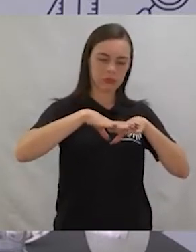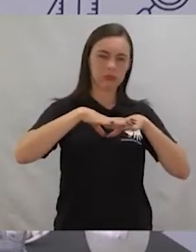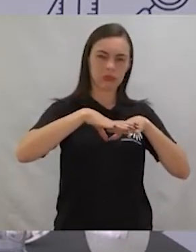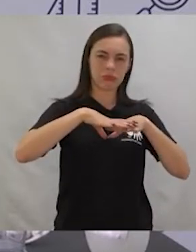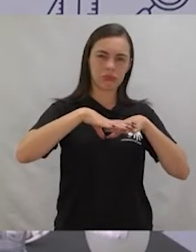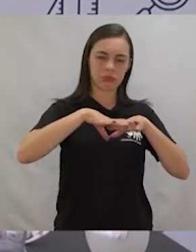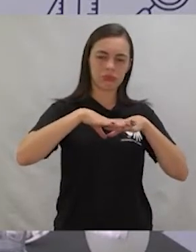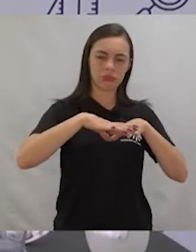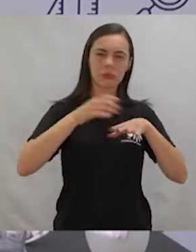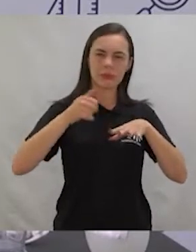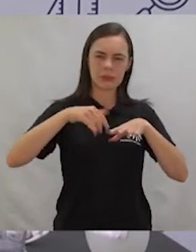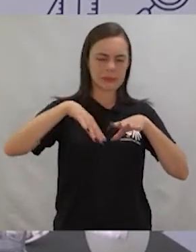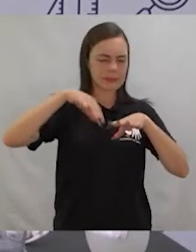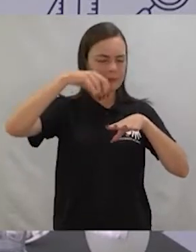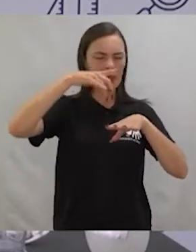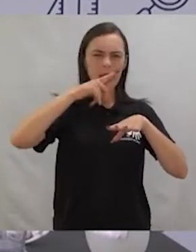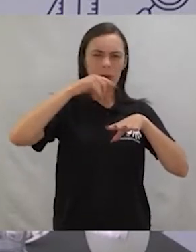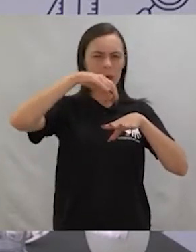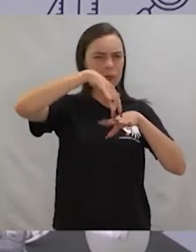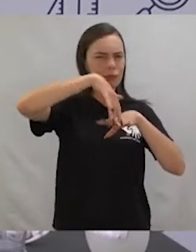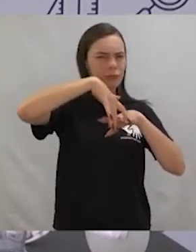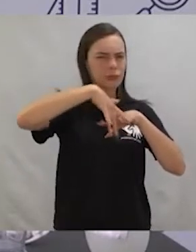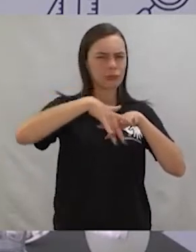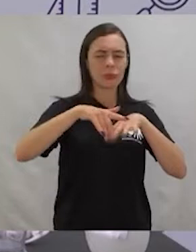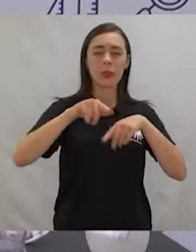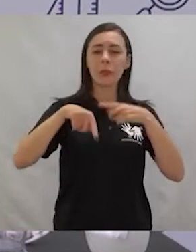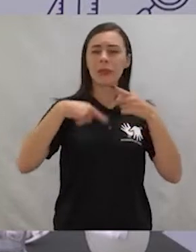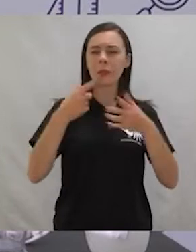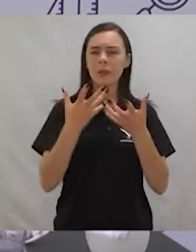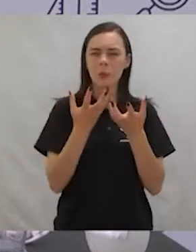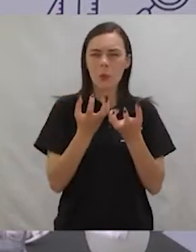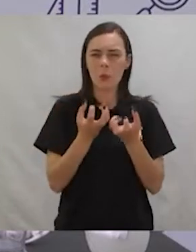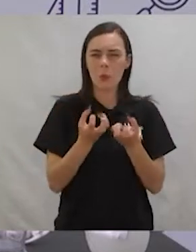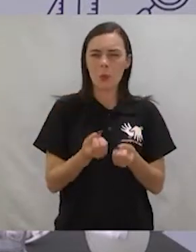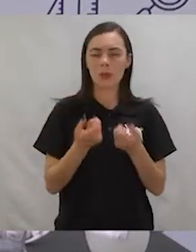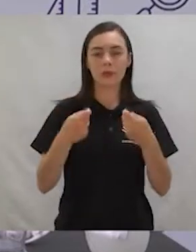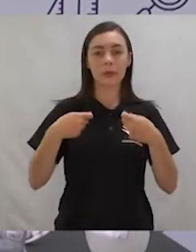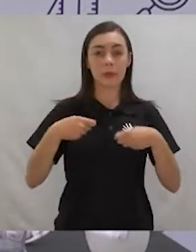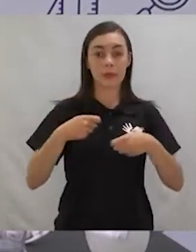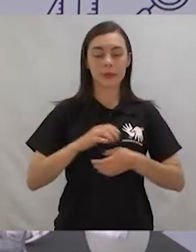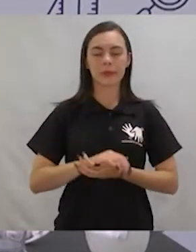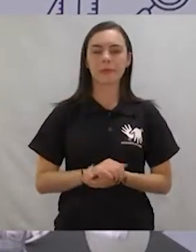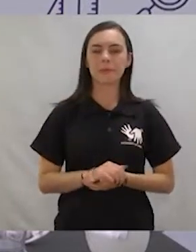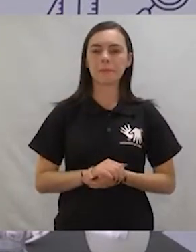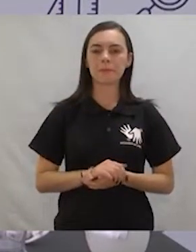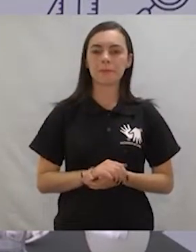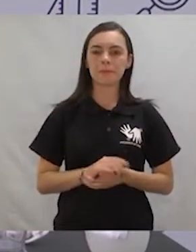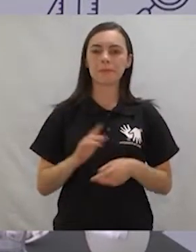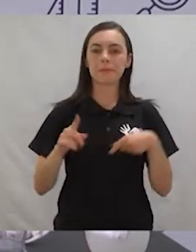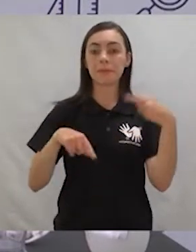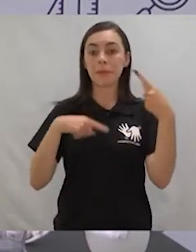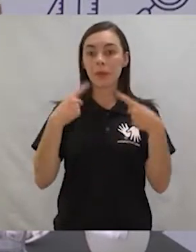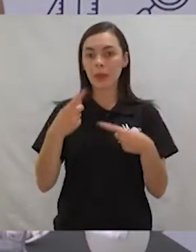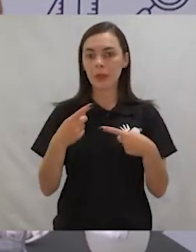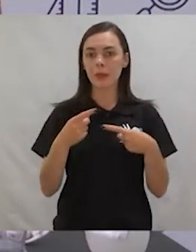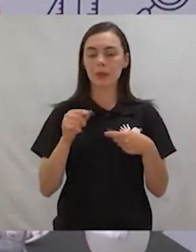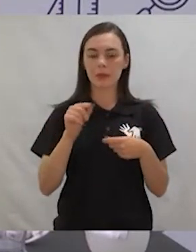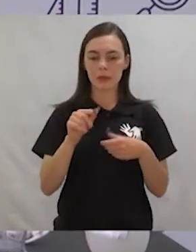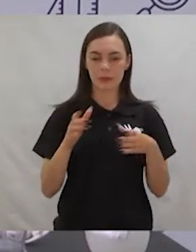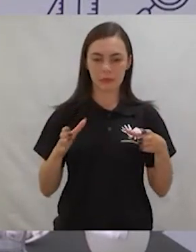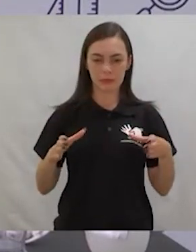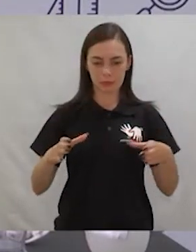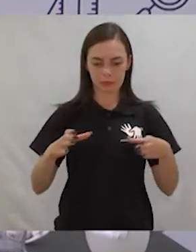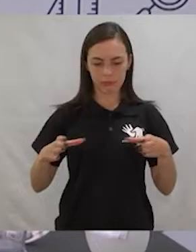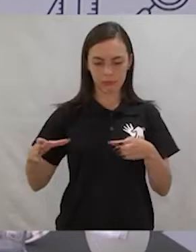bem escorridinho, tá? Tem que deixar bem escorrido, porque senão demora muito para secar. E aí depois, né, vocês vão